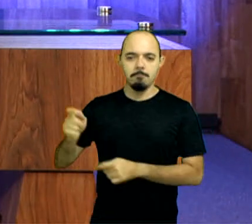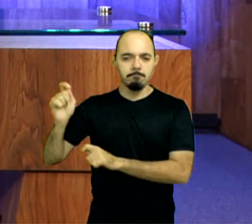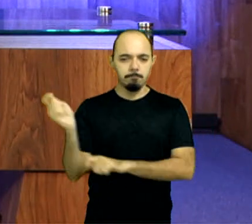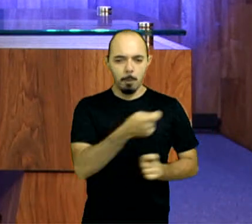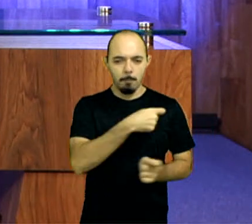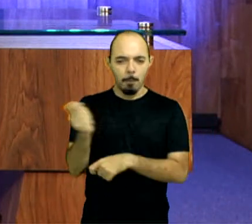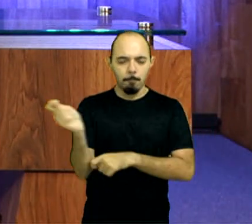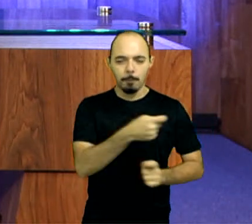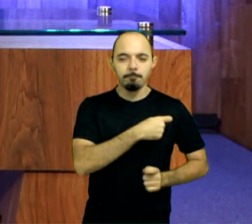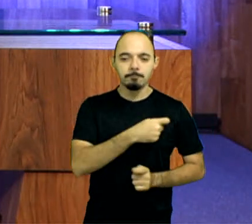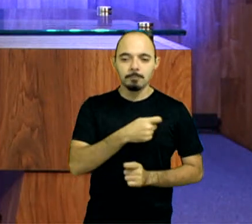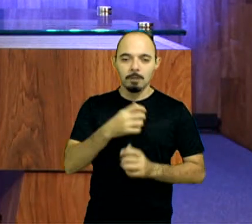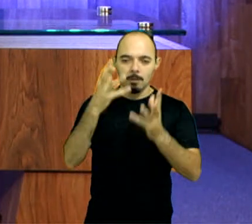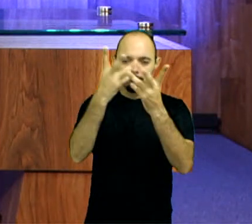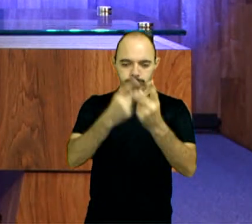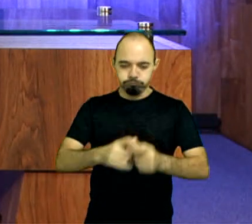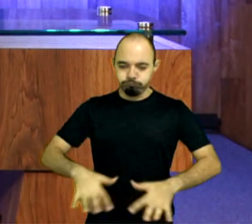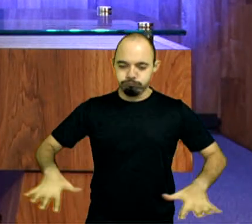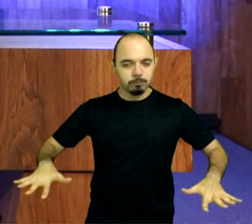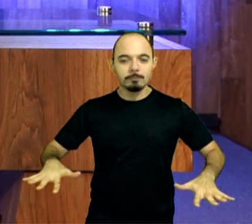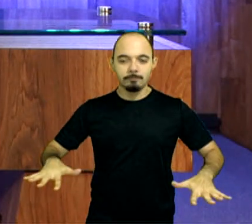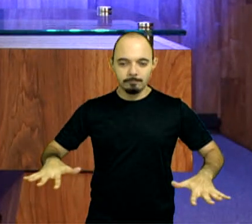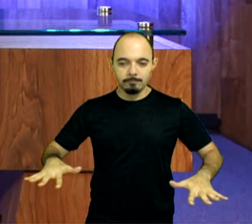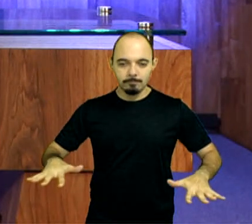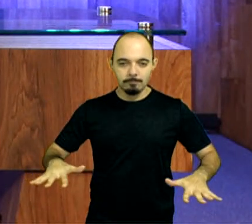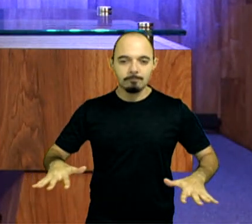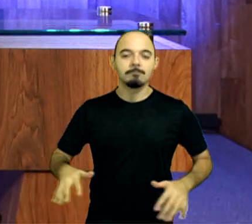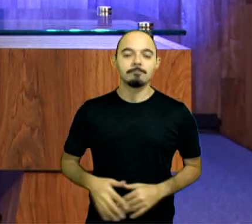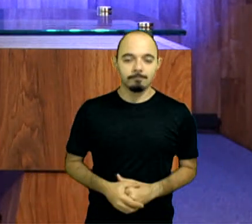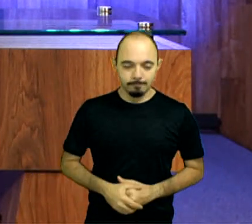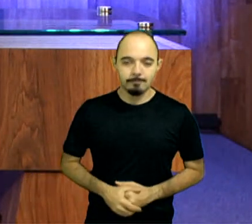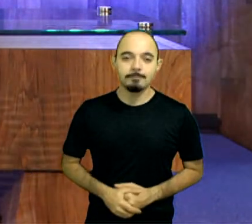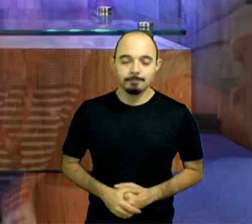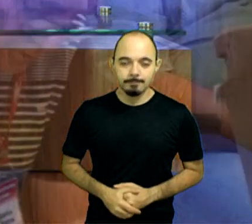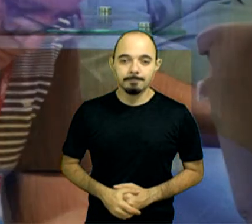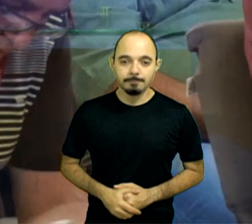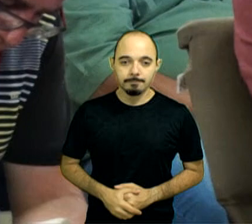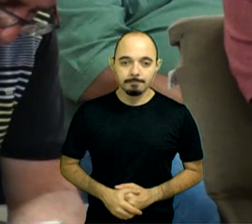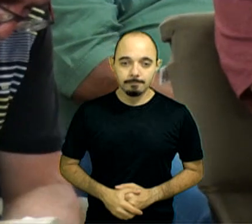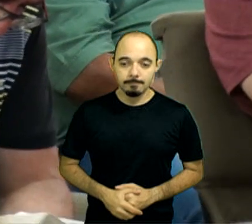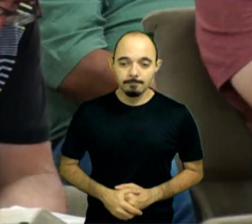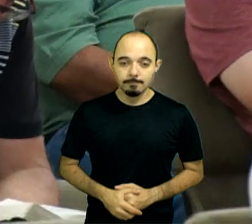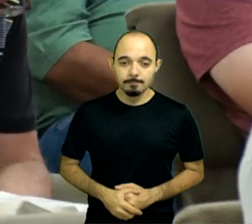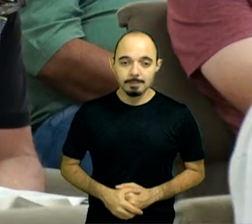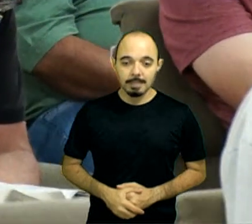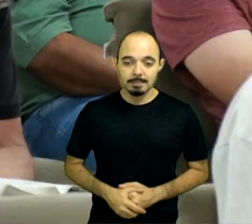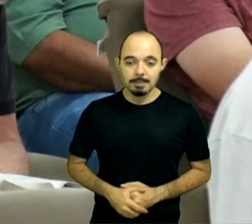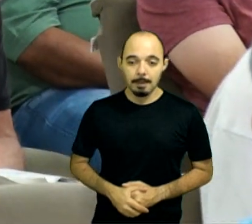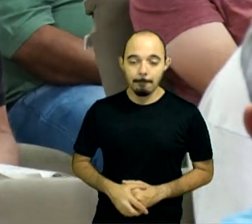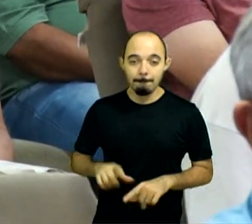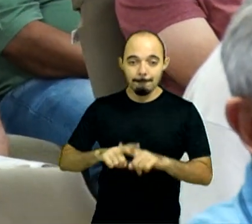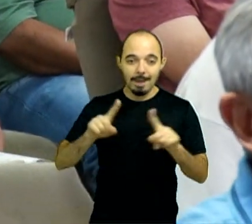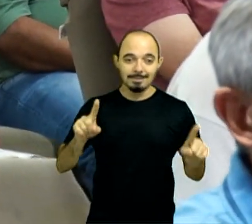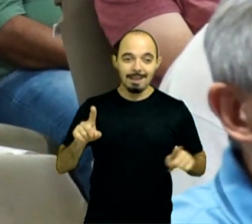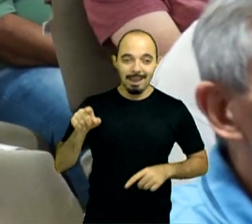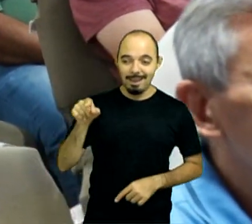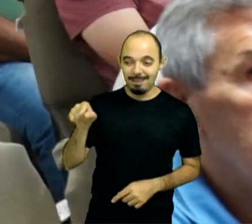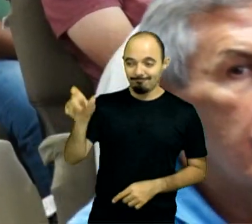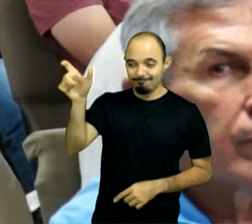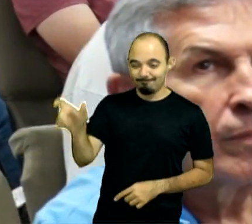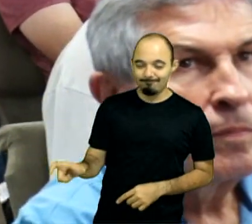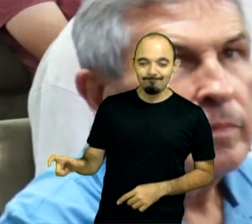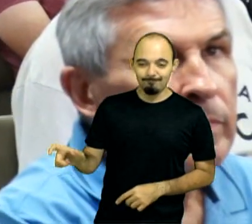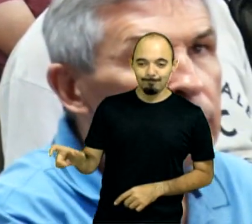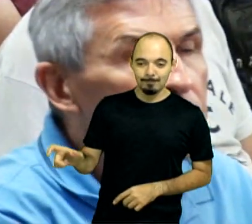reduzido a escravo nas mãos dos filisteus, tudo porque não foi capaz de conquistar